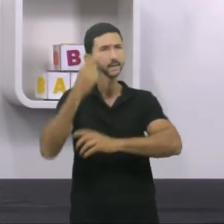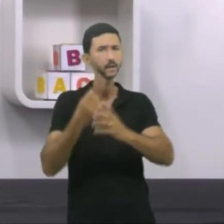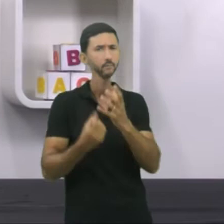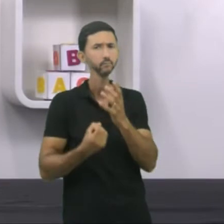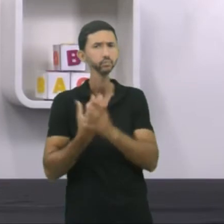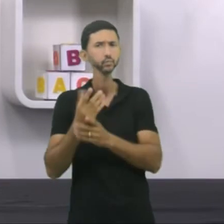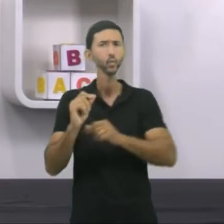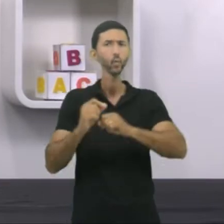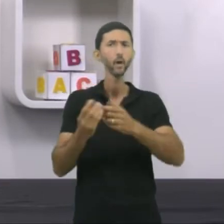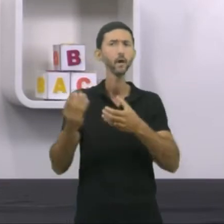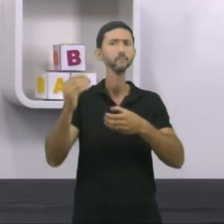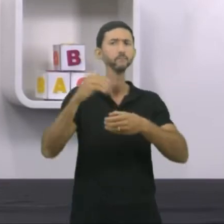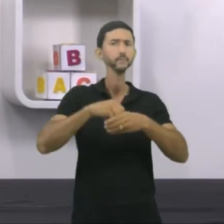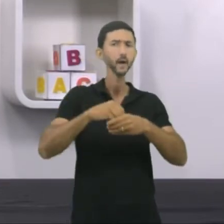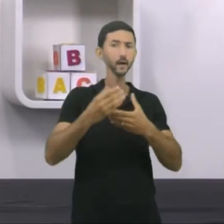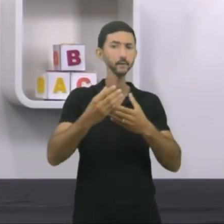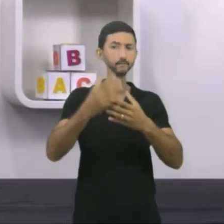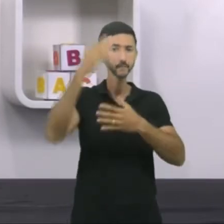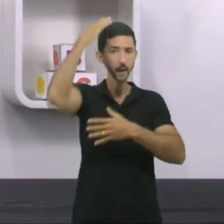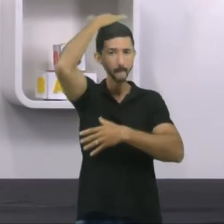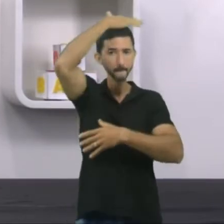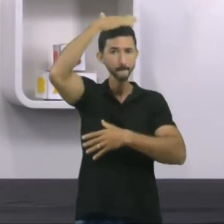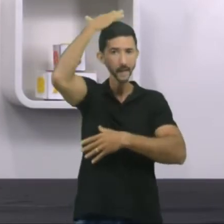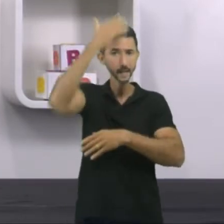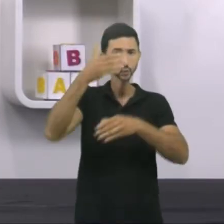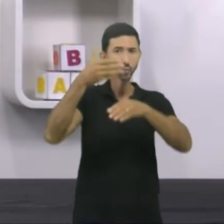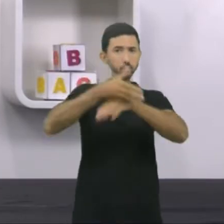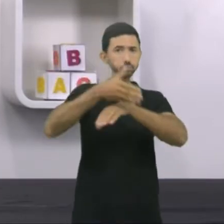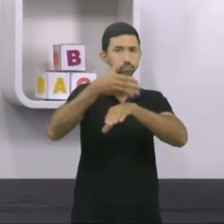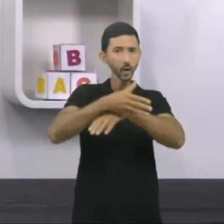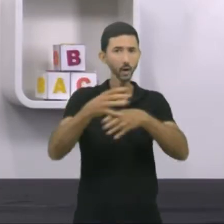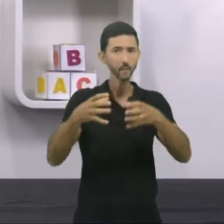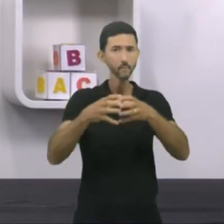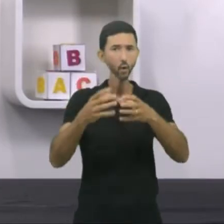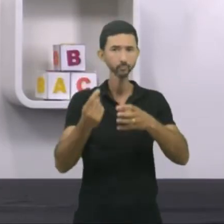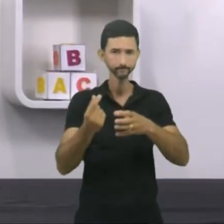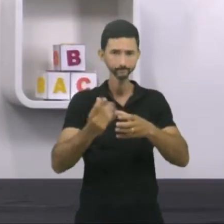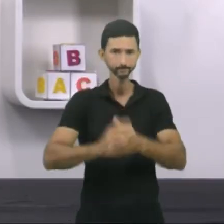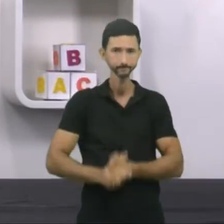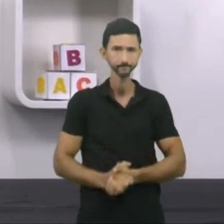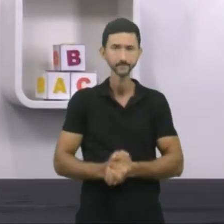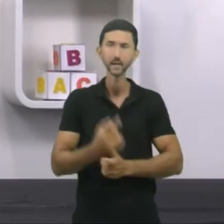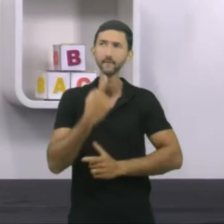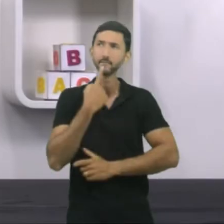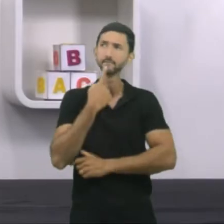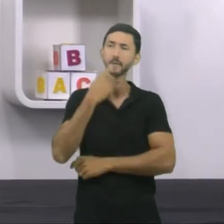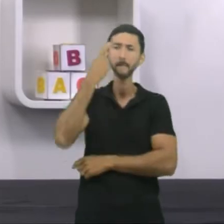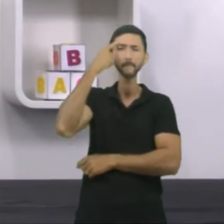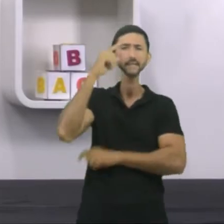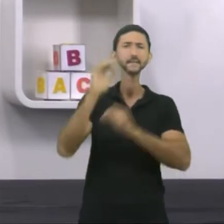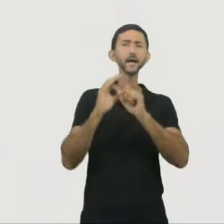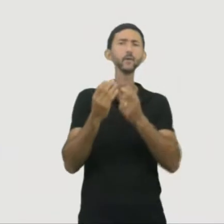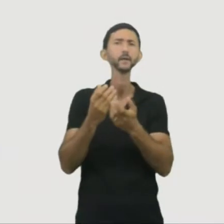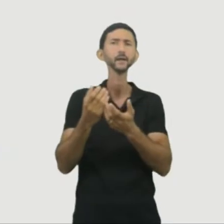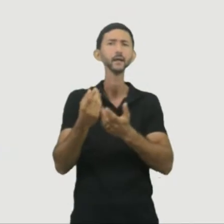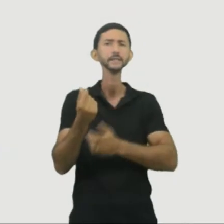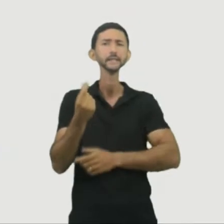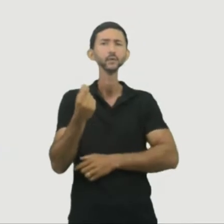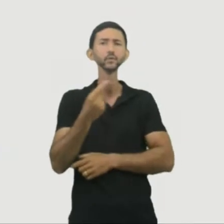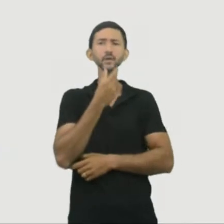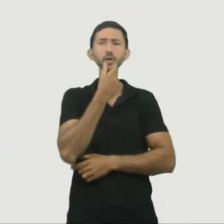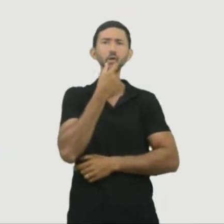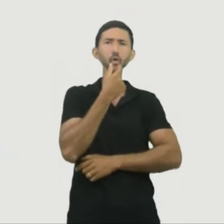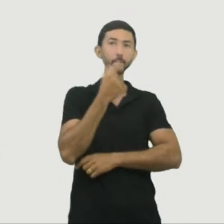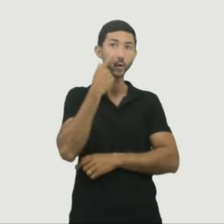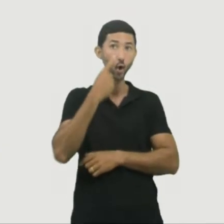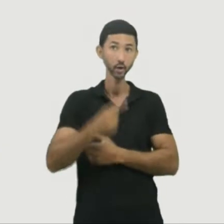colocar também o México no bloco. Tudo bem? Vamos pensar inicialmente a economia dos Estados